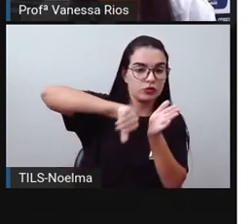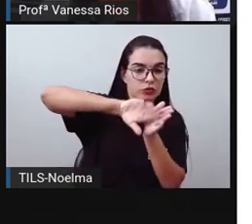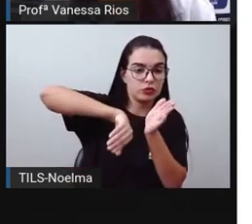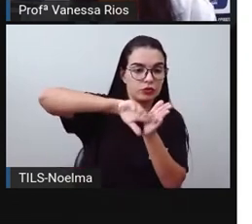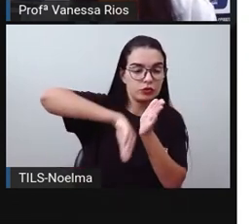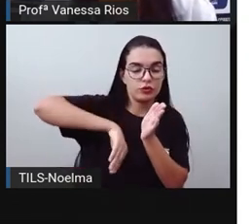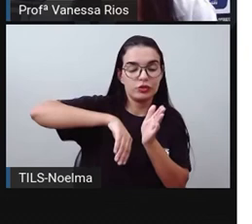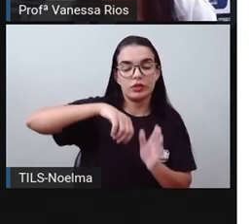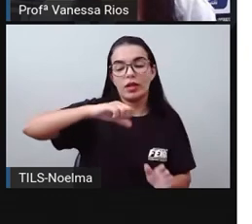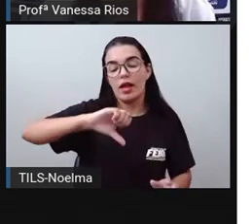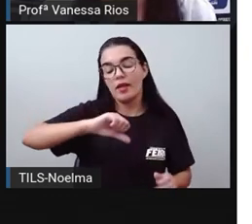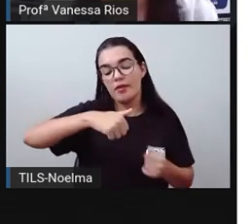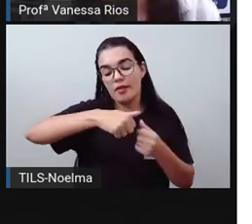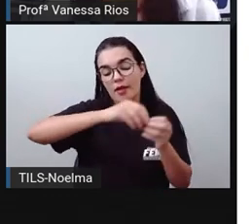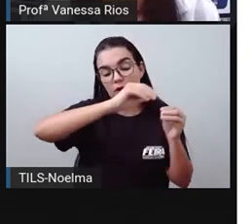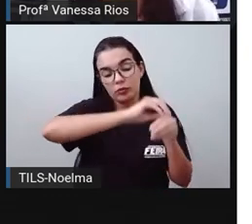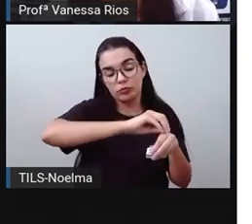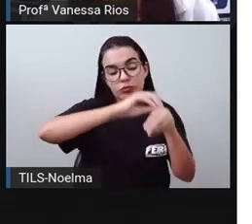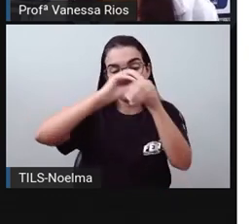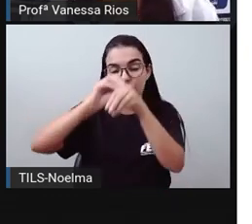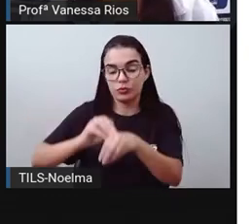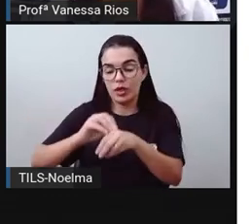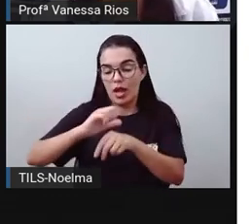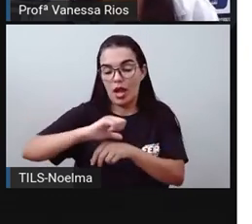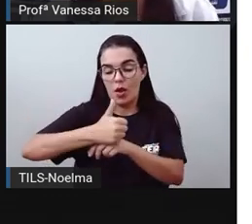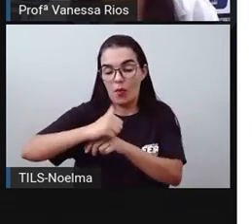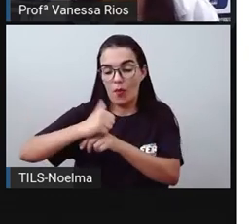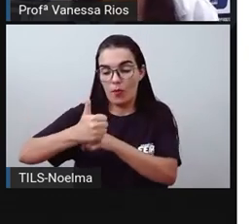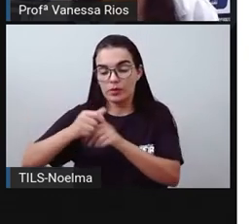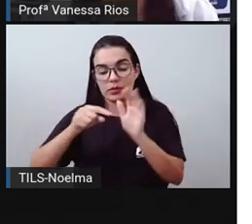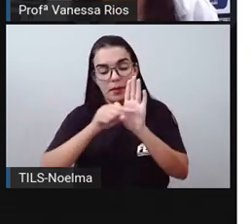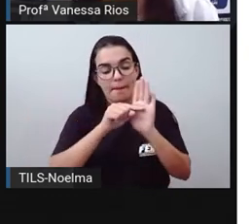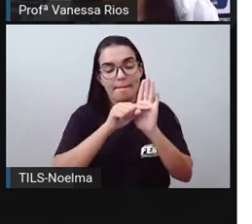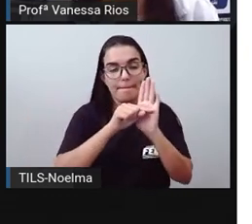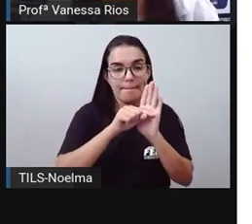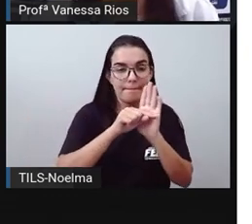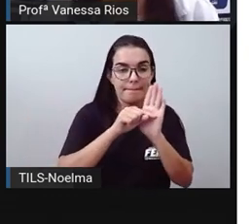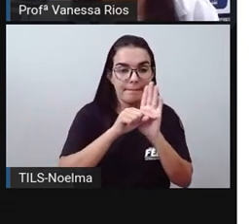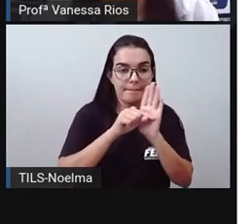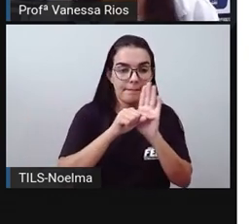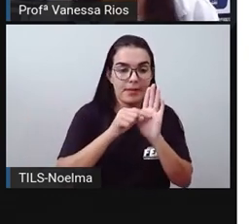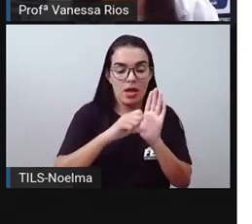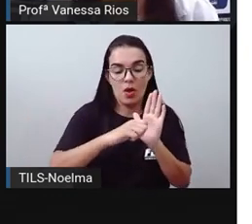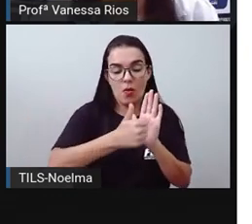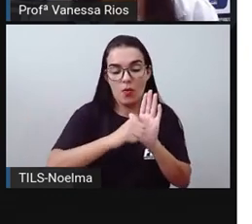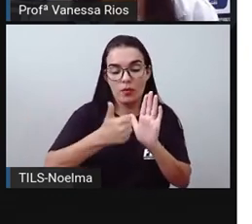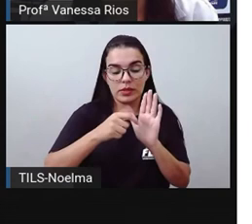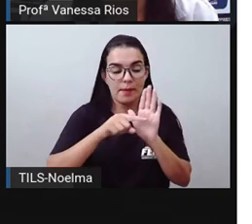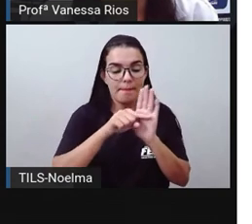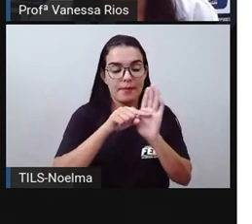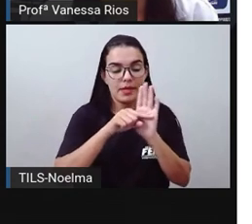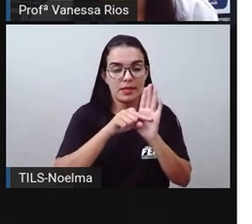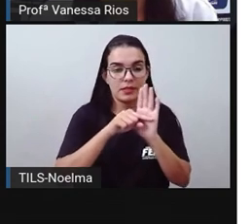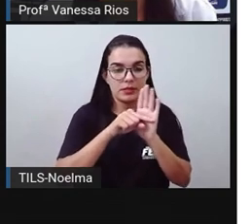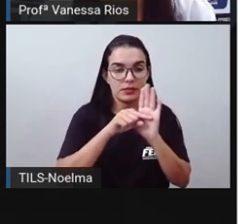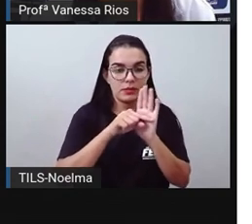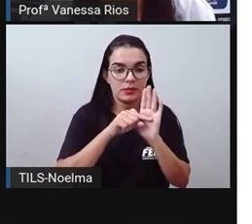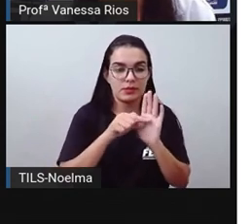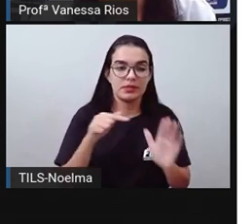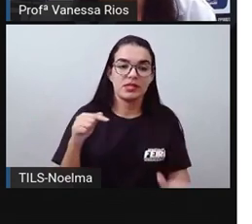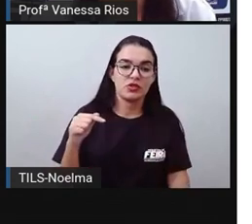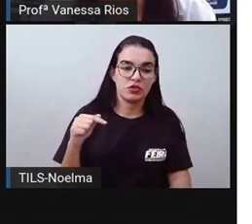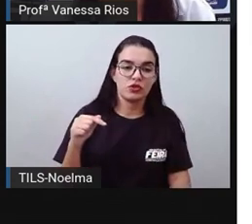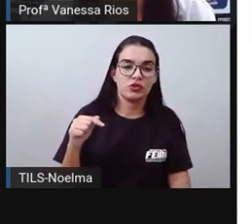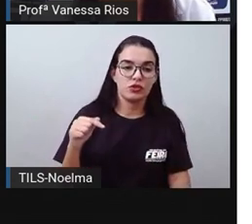passo a ter 11 para eu poder executar a minha subtração. Então eu tenho agora aqui 11 décimos